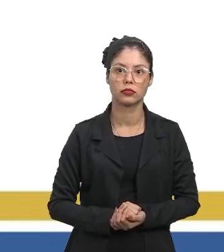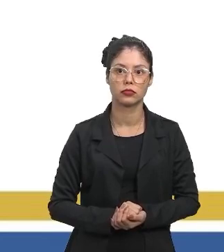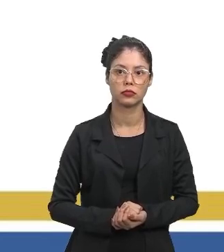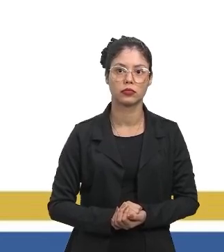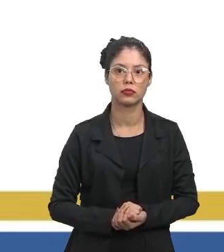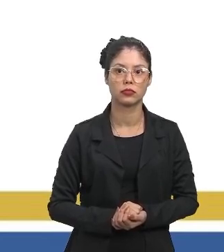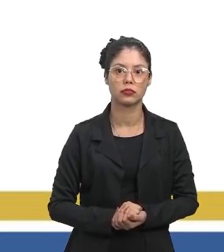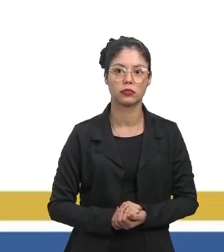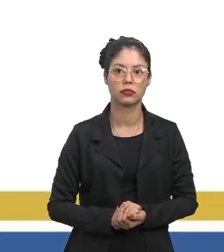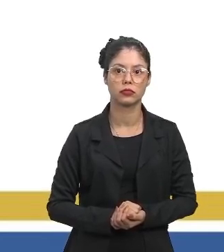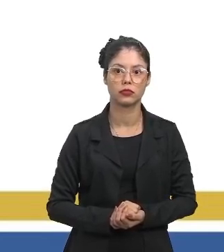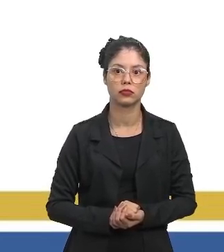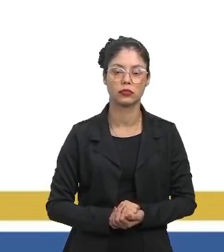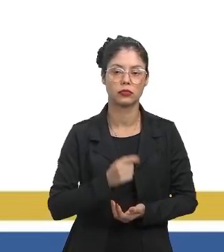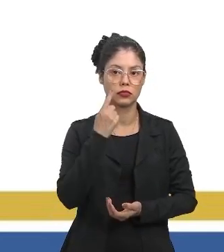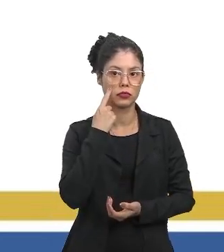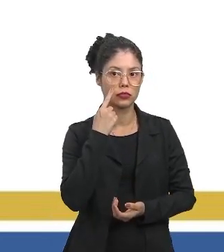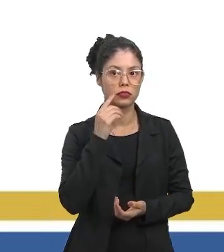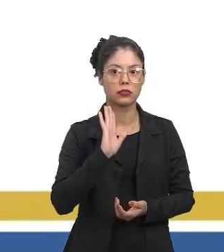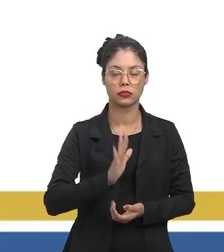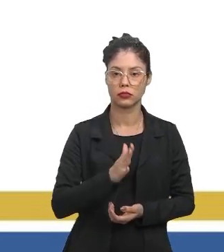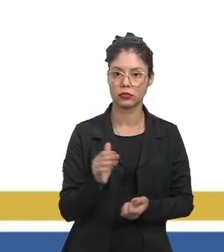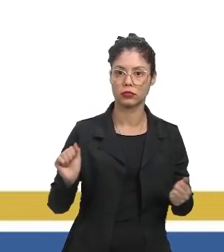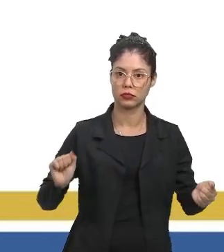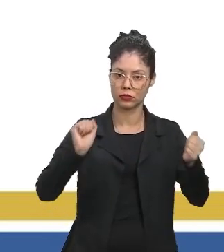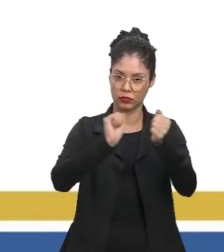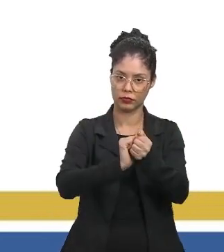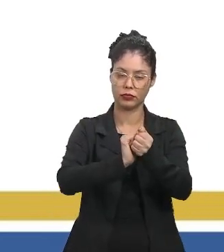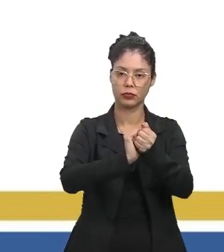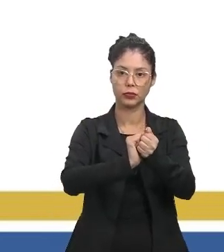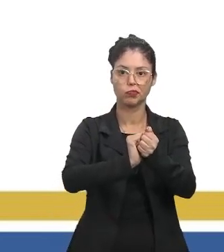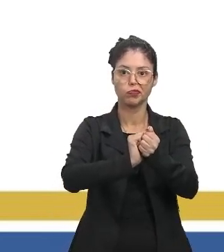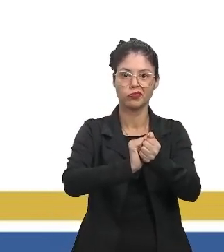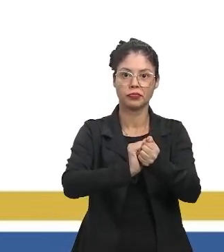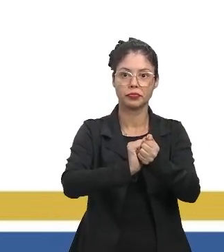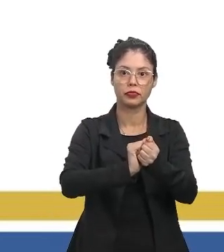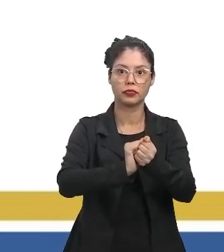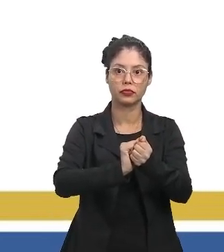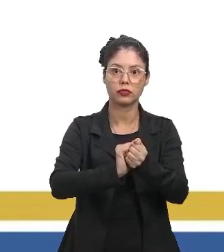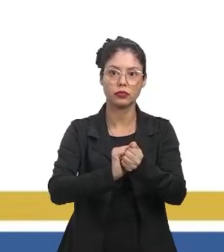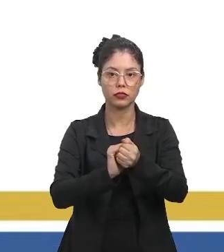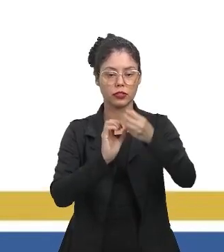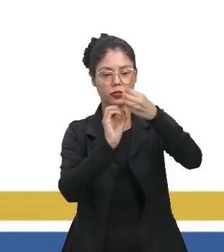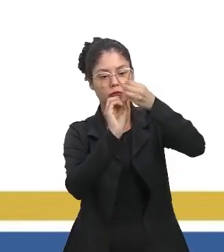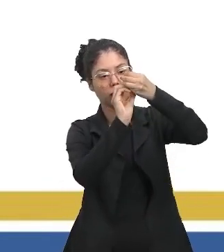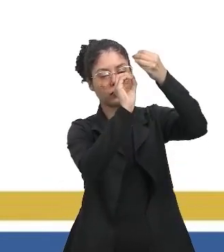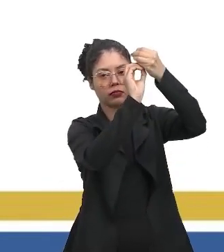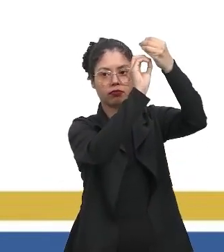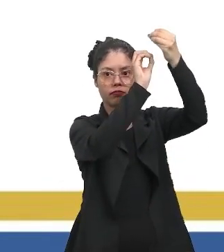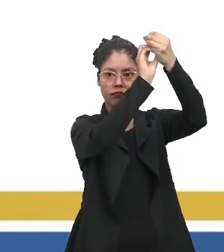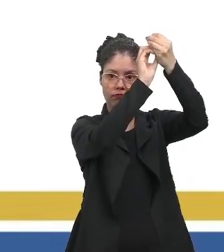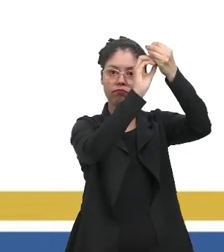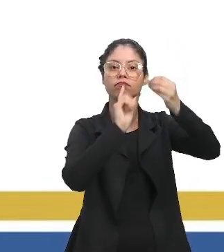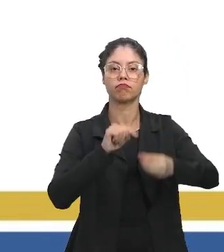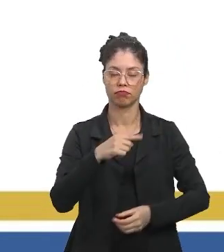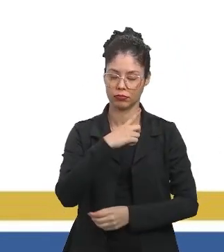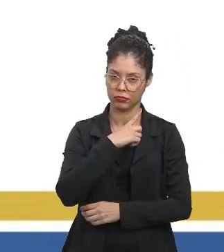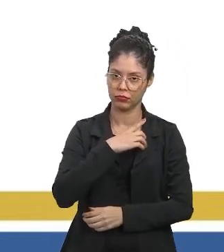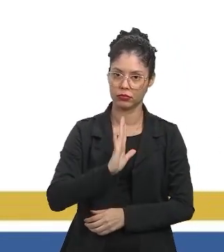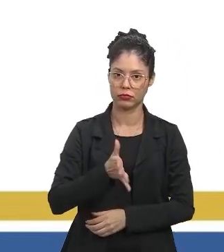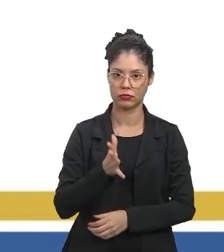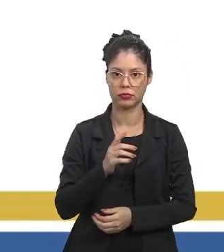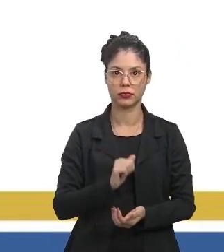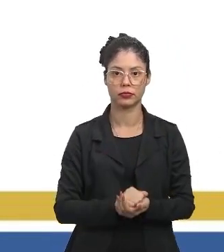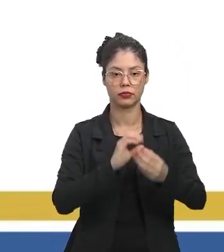2, 3. E aqui eles já todos juntos, ó. Todos juntinhos, bonitinhos. E aqui a gente já tem